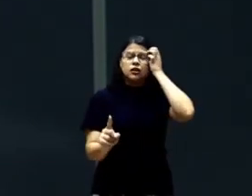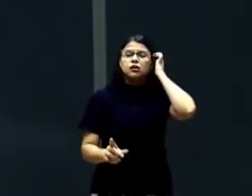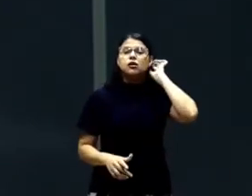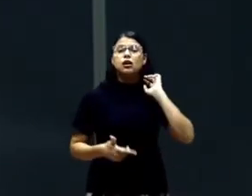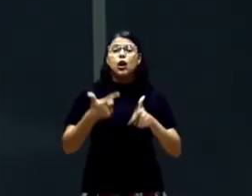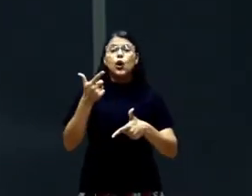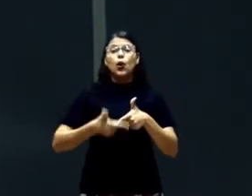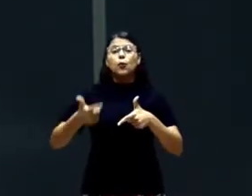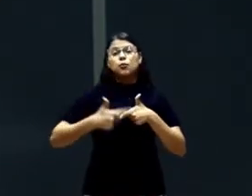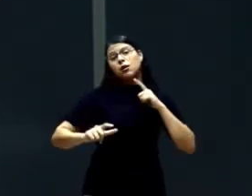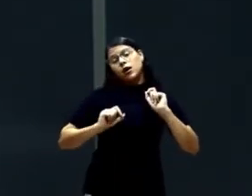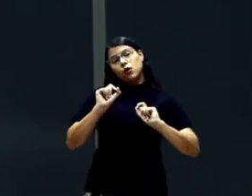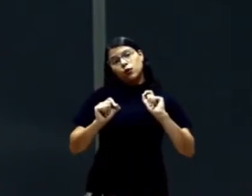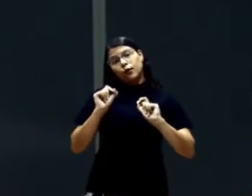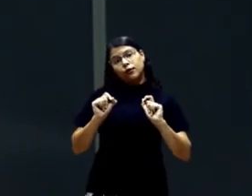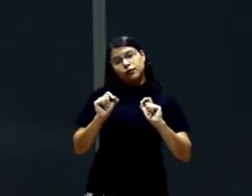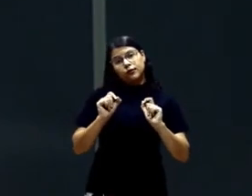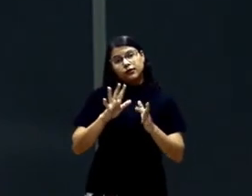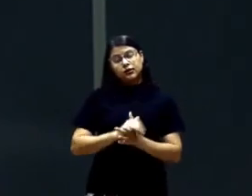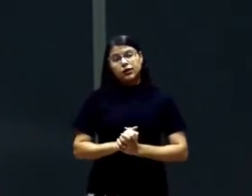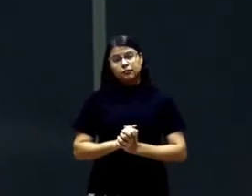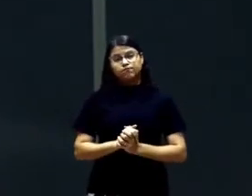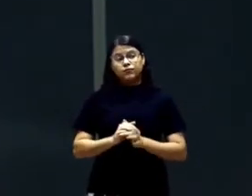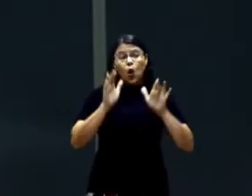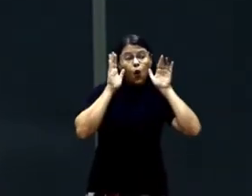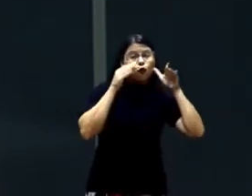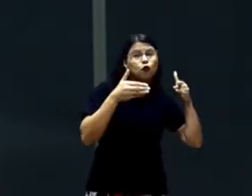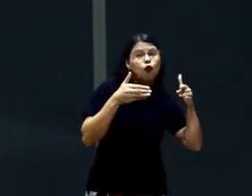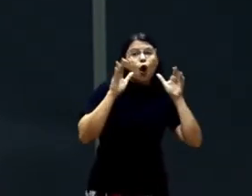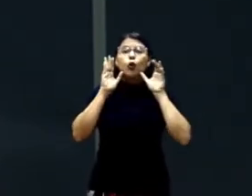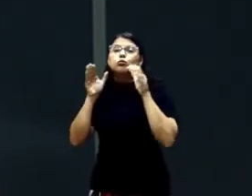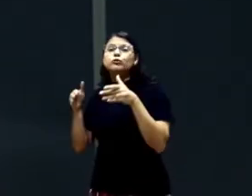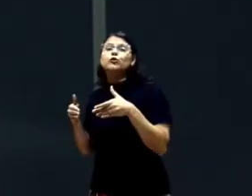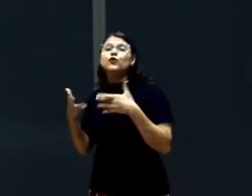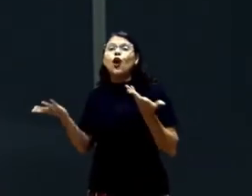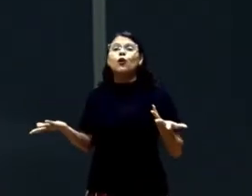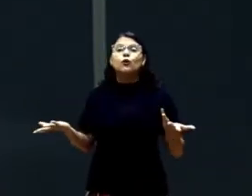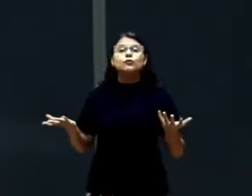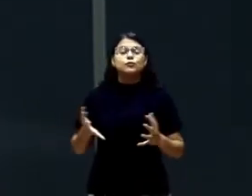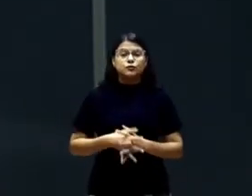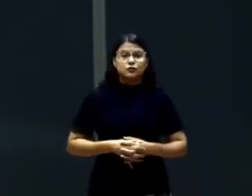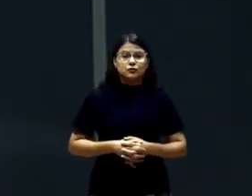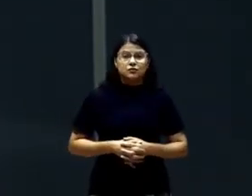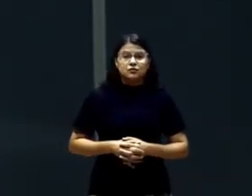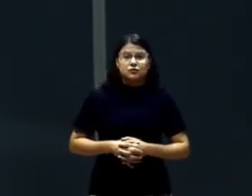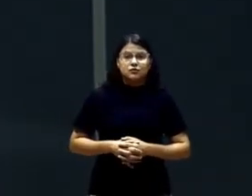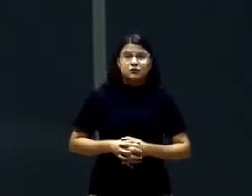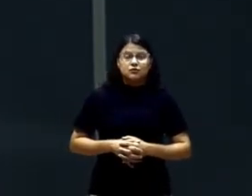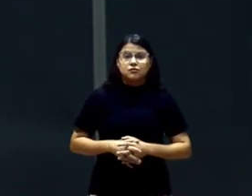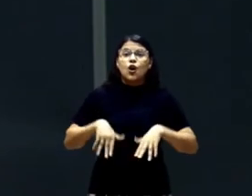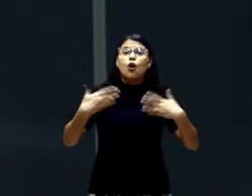é o lugar que ocupa esse ter na minha vida. Que ocupa esse ter na sua vida.